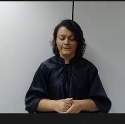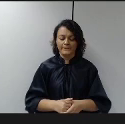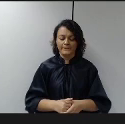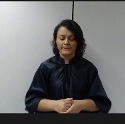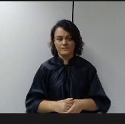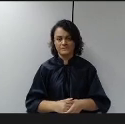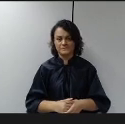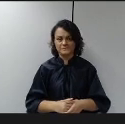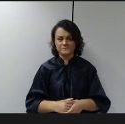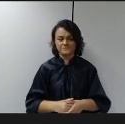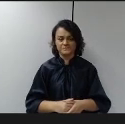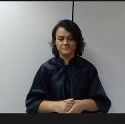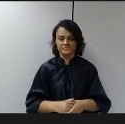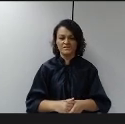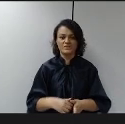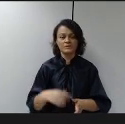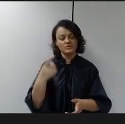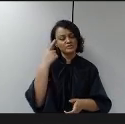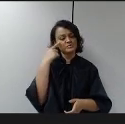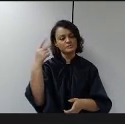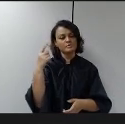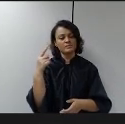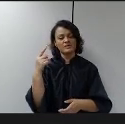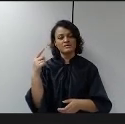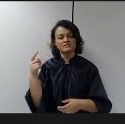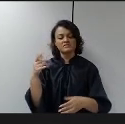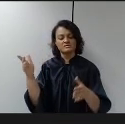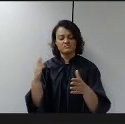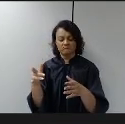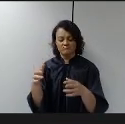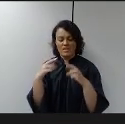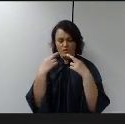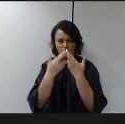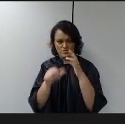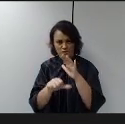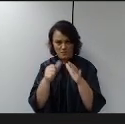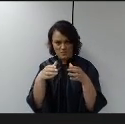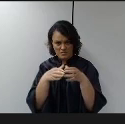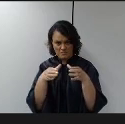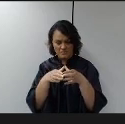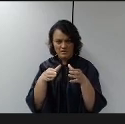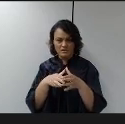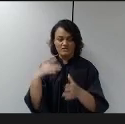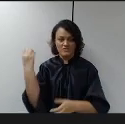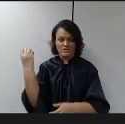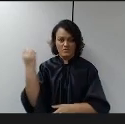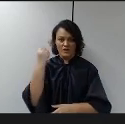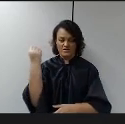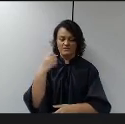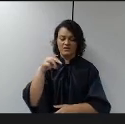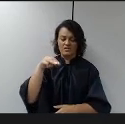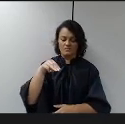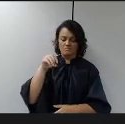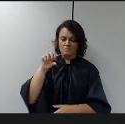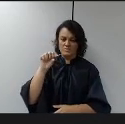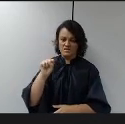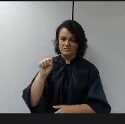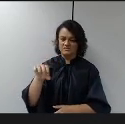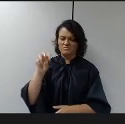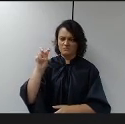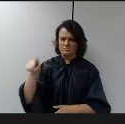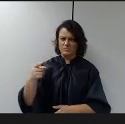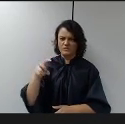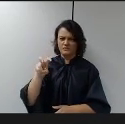das turmas que compõem a primeira sessão, o agravo interno no RMS 51590